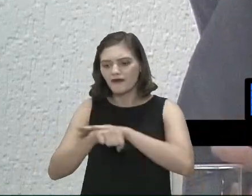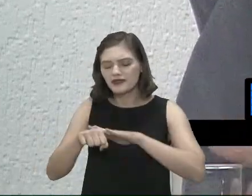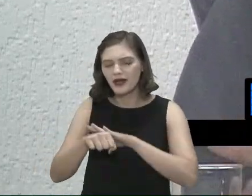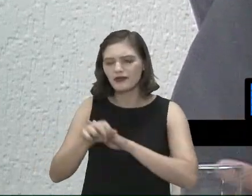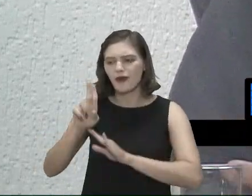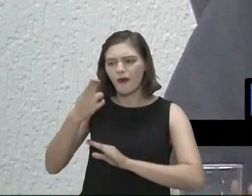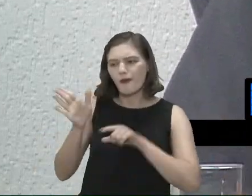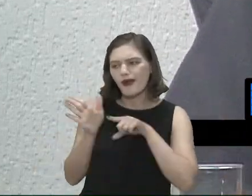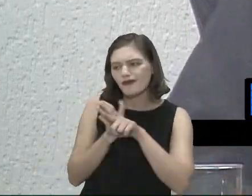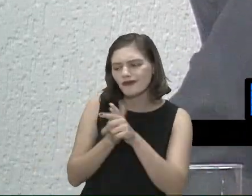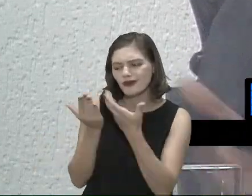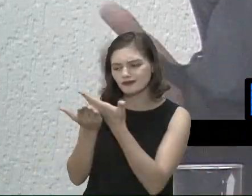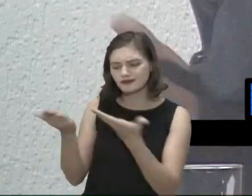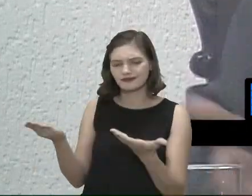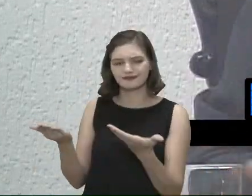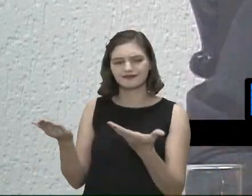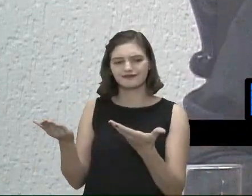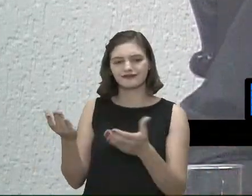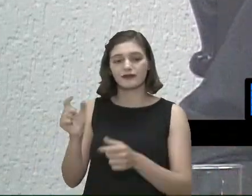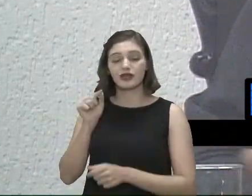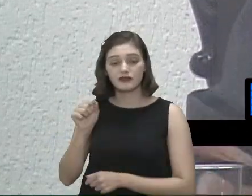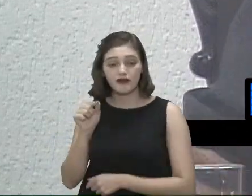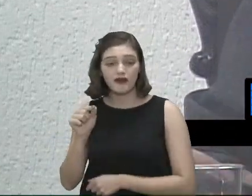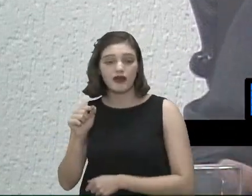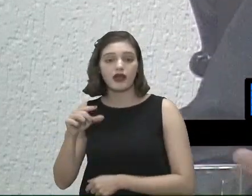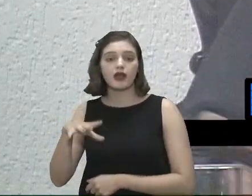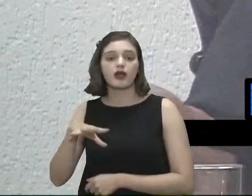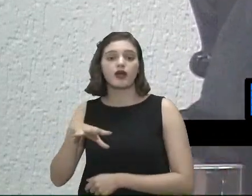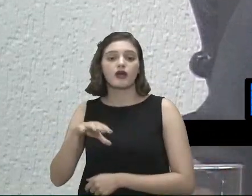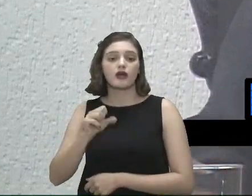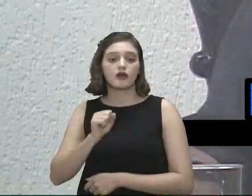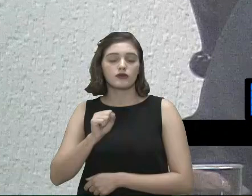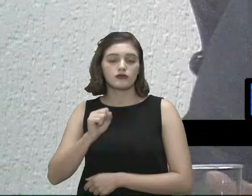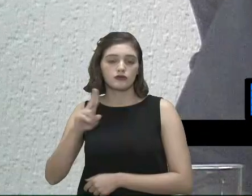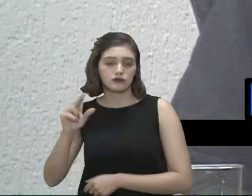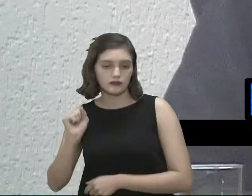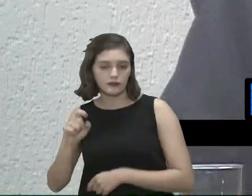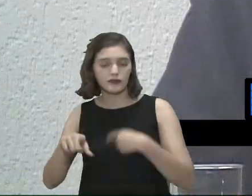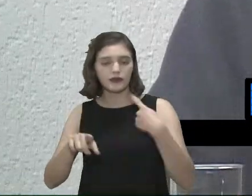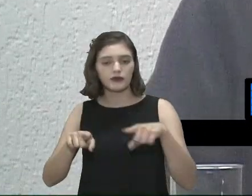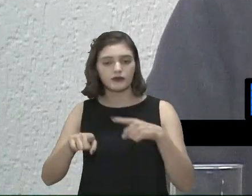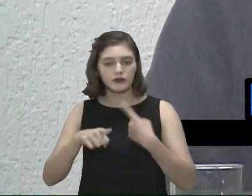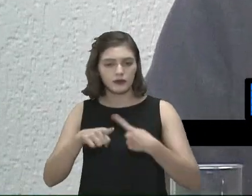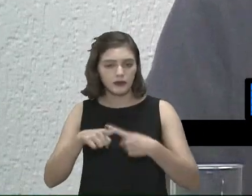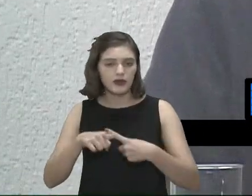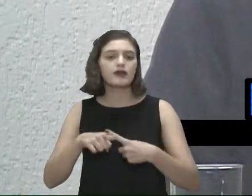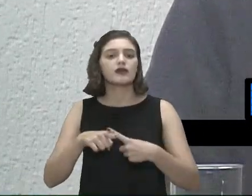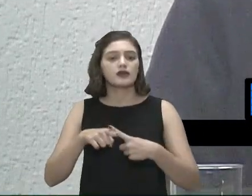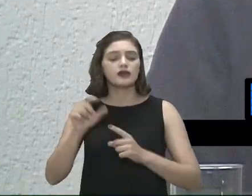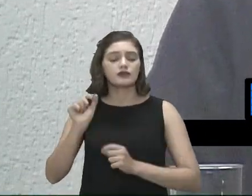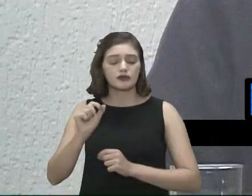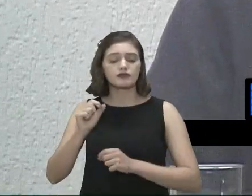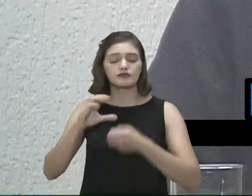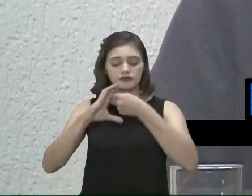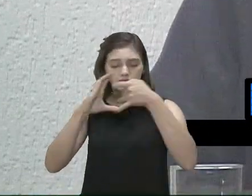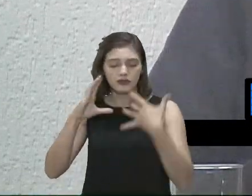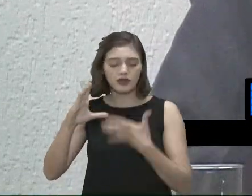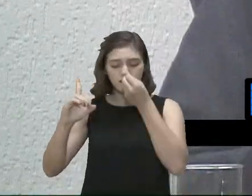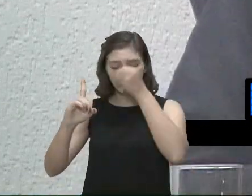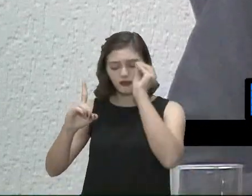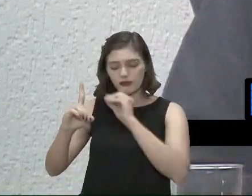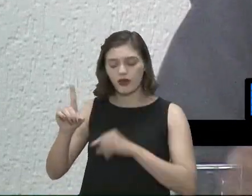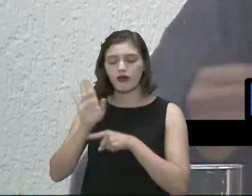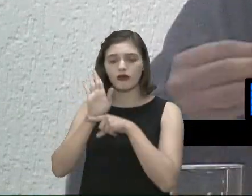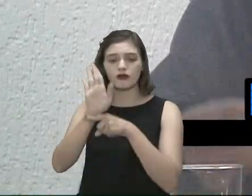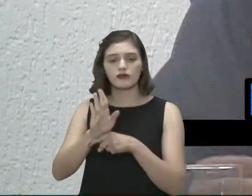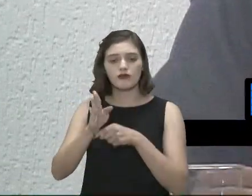essa pessoa. E isso também no SUAS, quando uma mulher ela é chefe de família, isso é critério de vulnerabilidade que ajuda essa pessoa